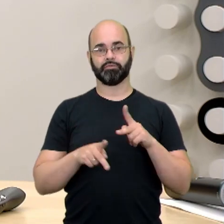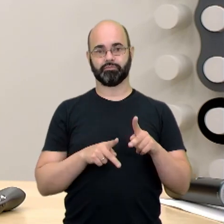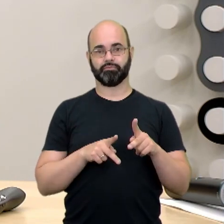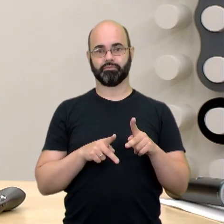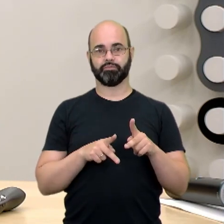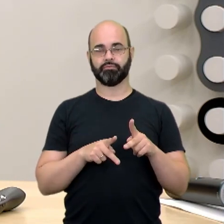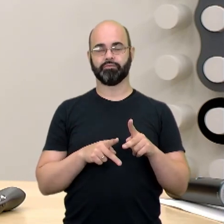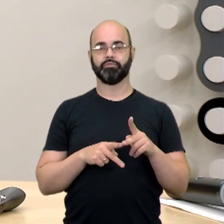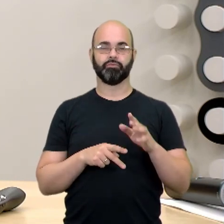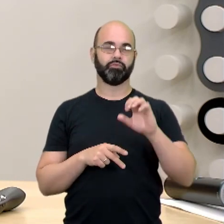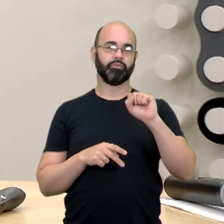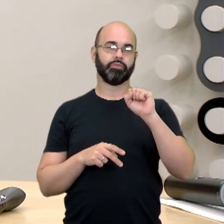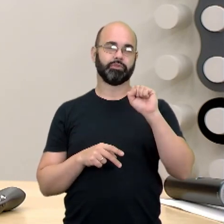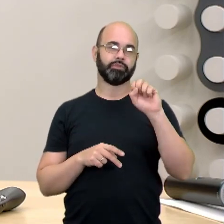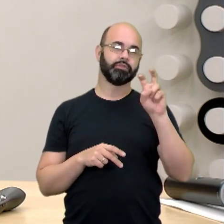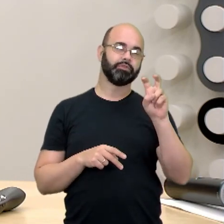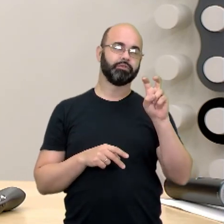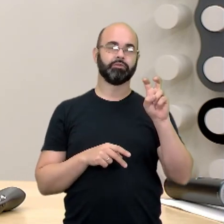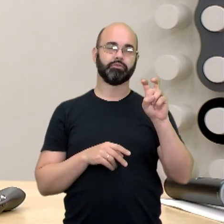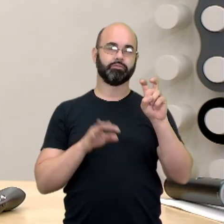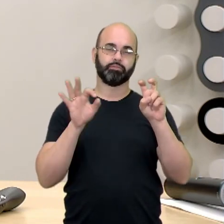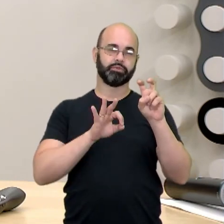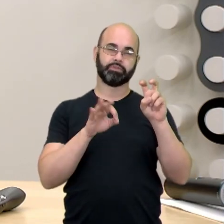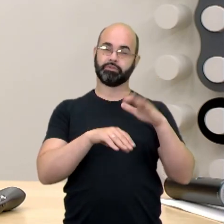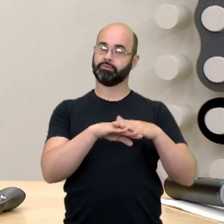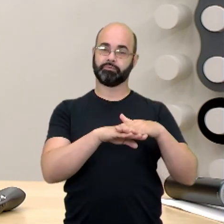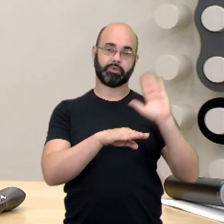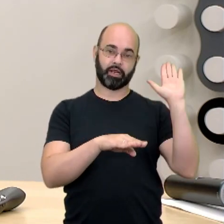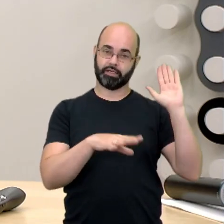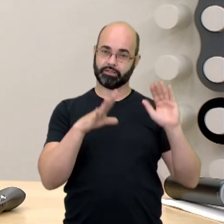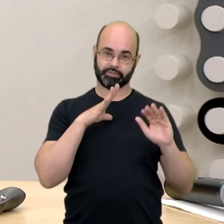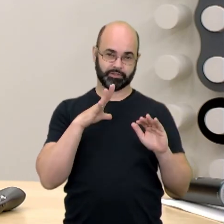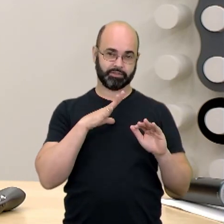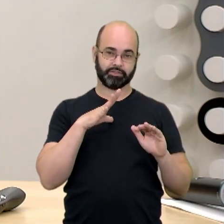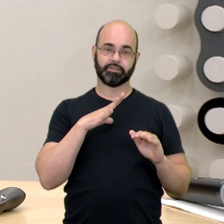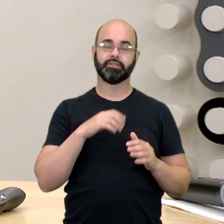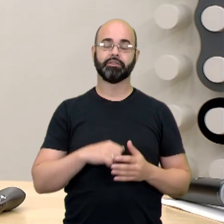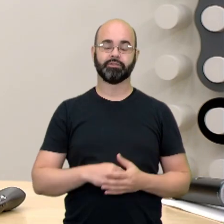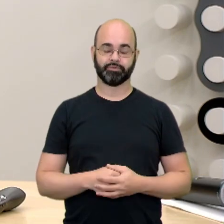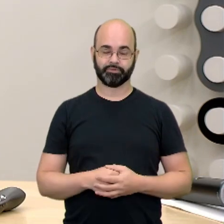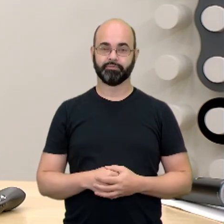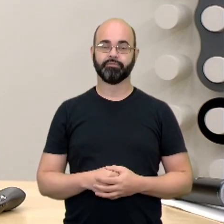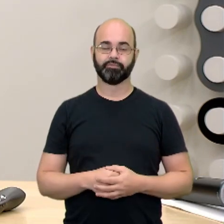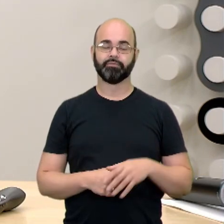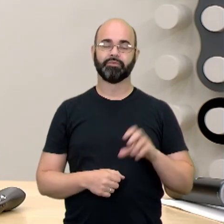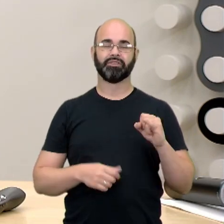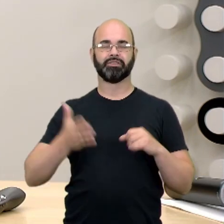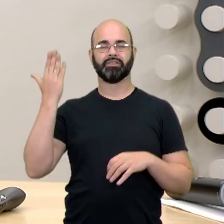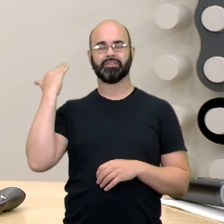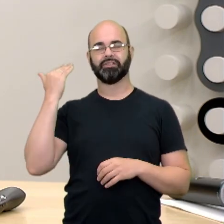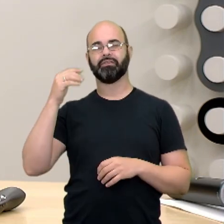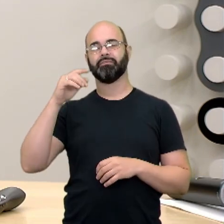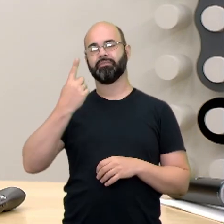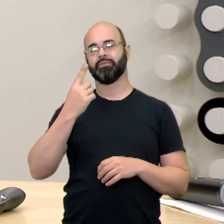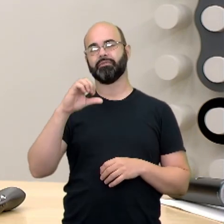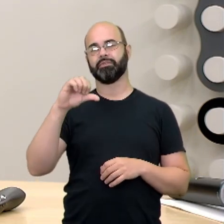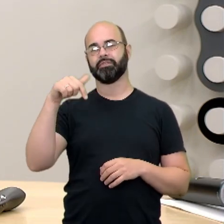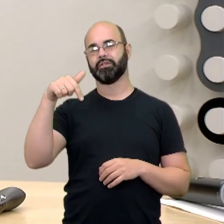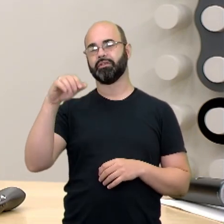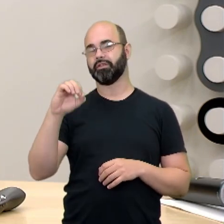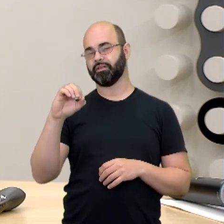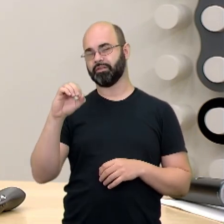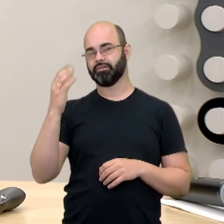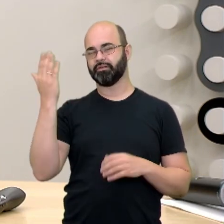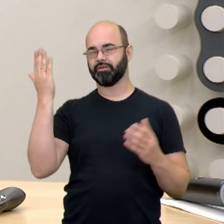São mais aí de 85% aí da população urbana. E se a gente fizesse uma comparação aí com a década de 1970,